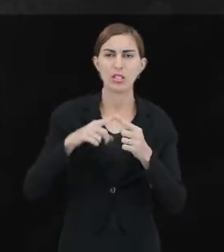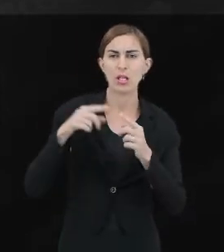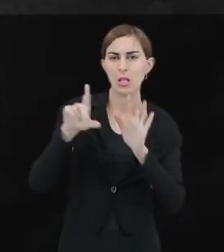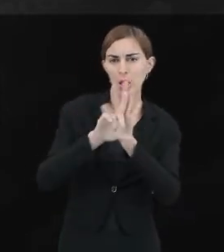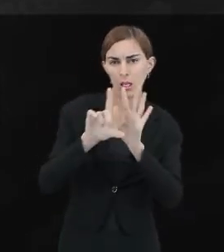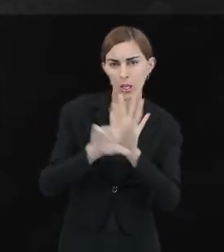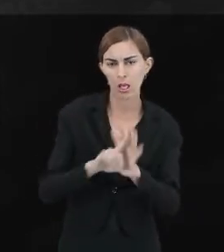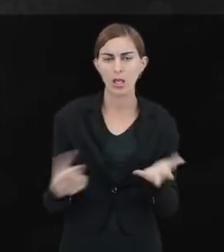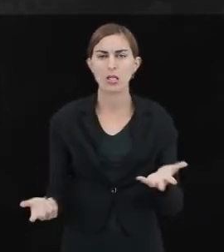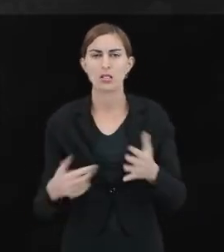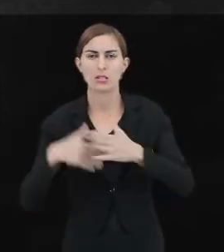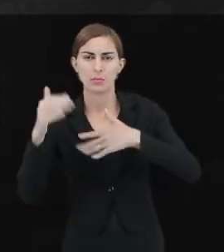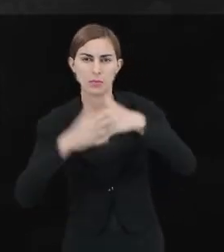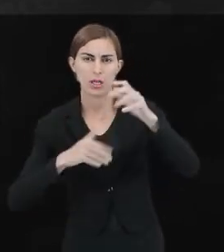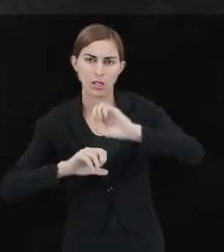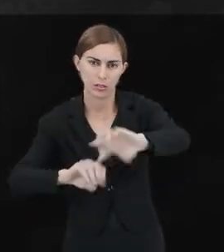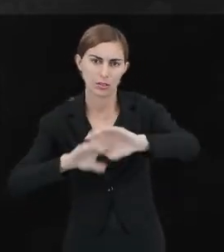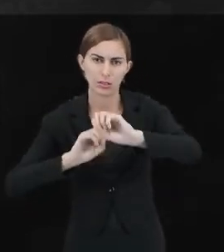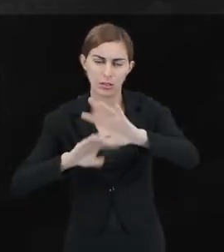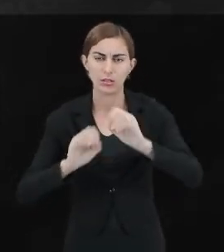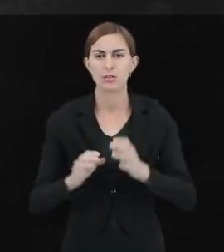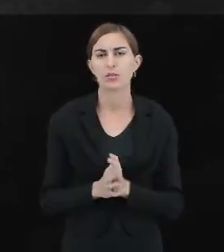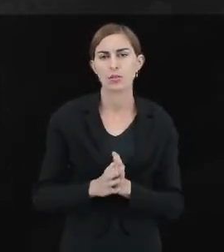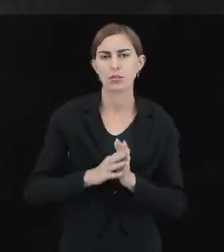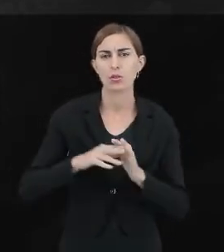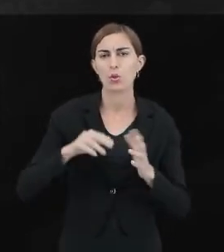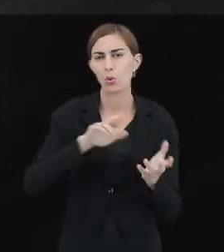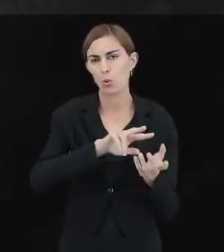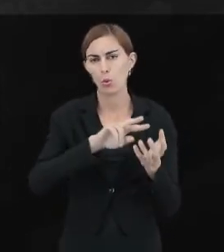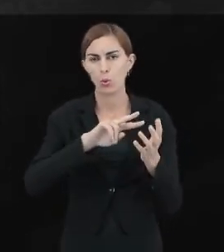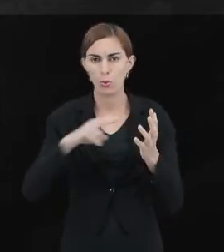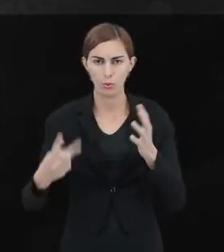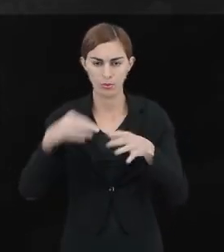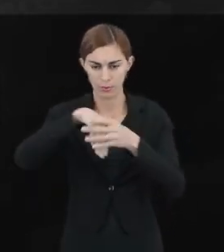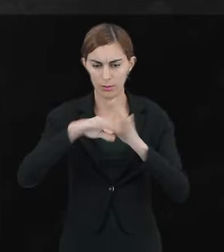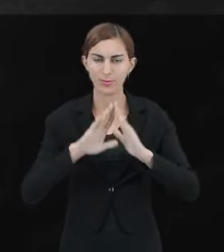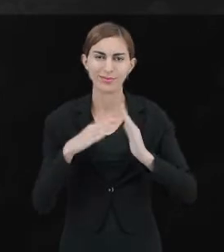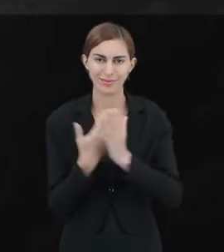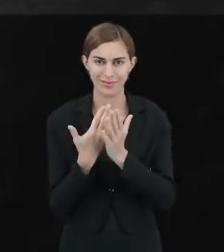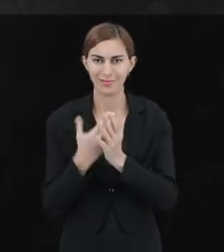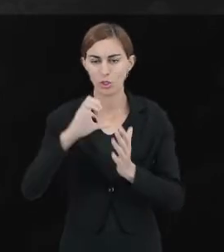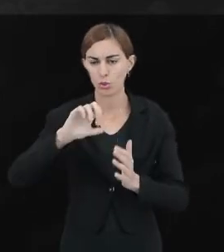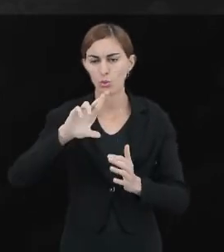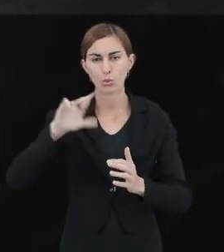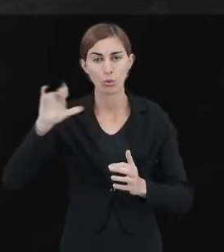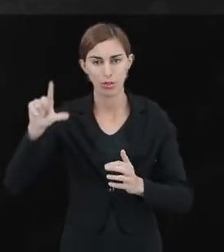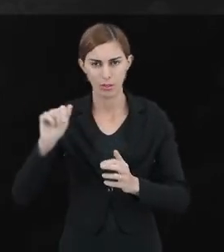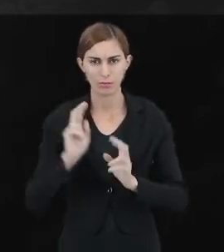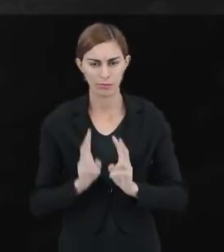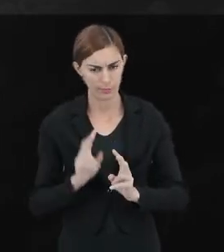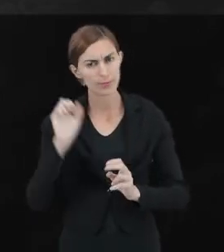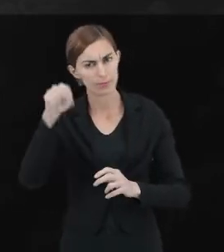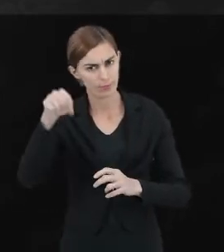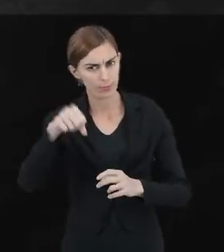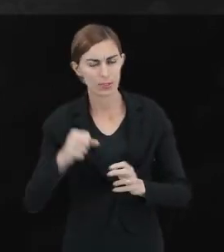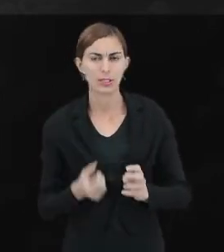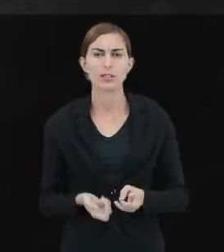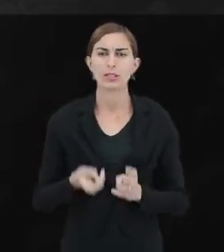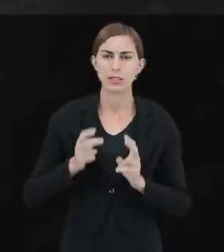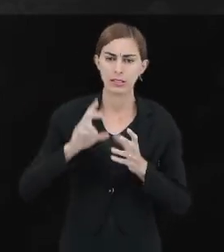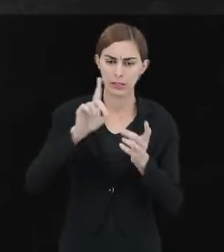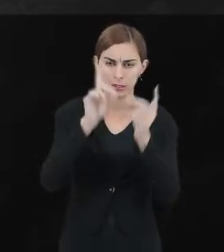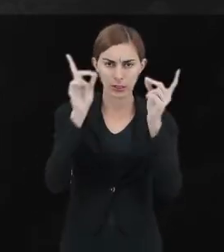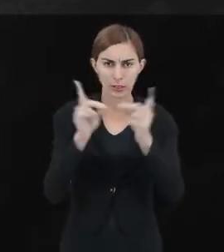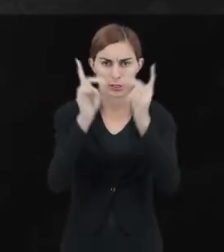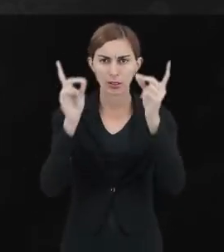dispositivos legais e as práticas educativas materializadas no contexto da escola. O currículo é, sim, uma realidade